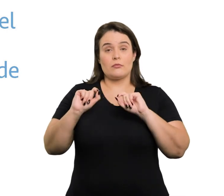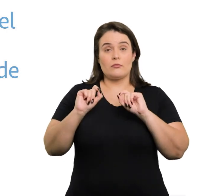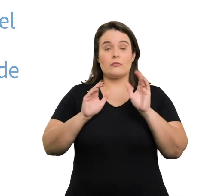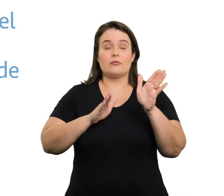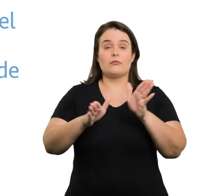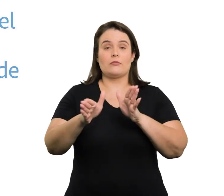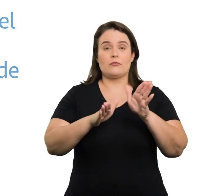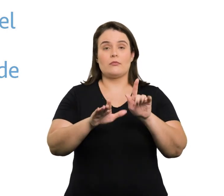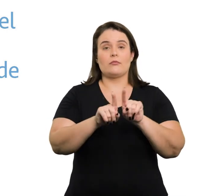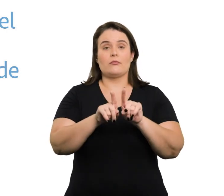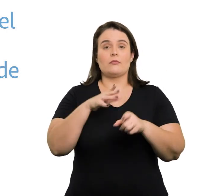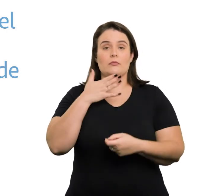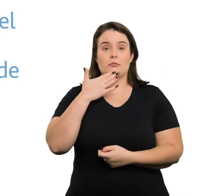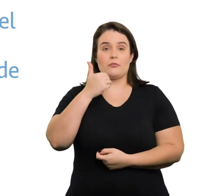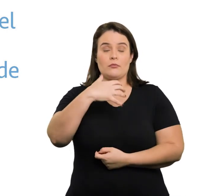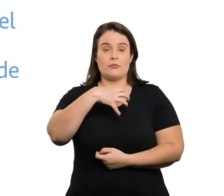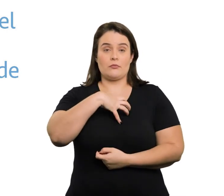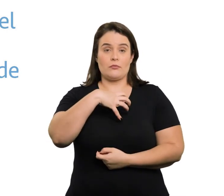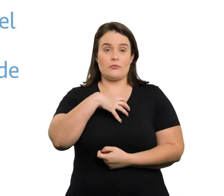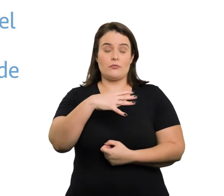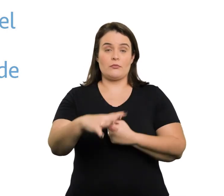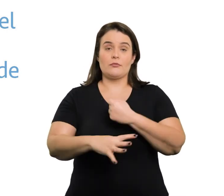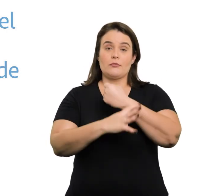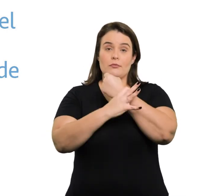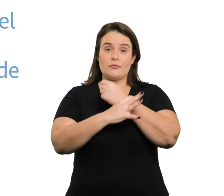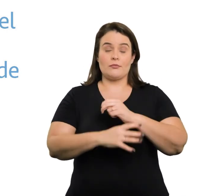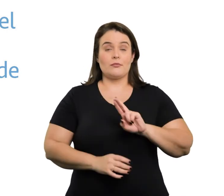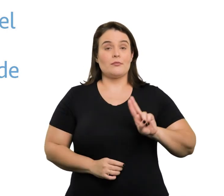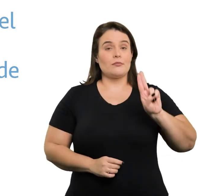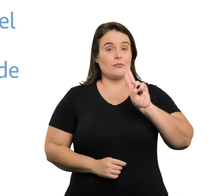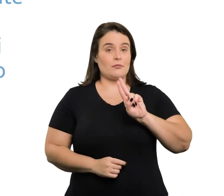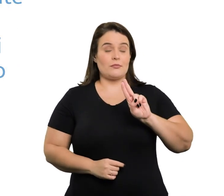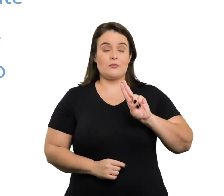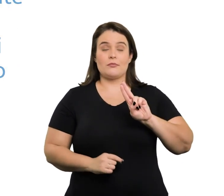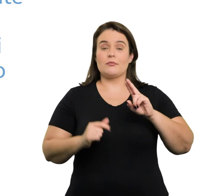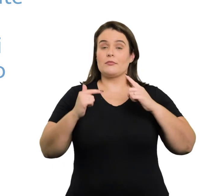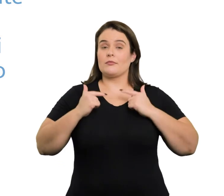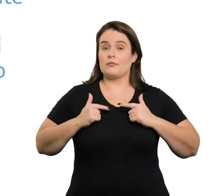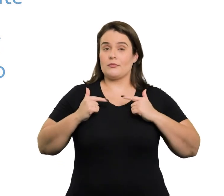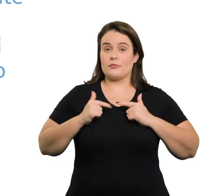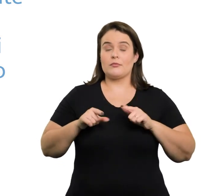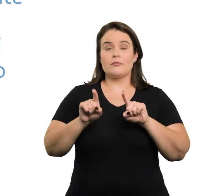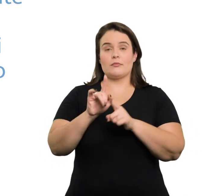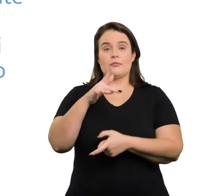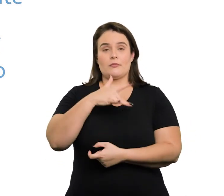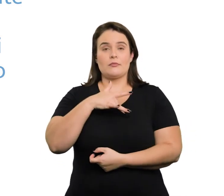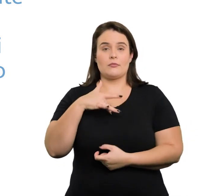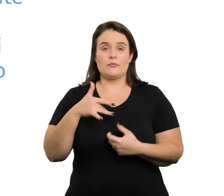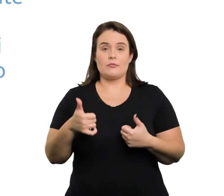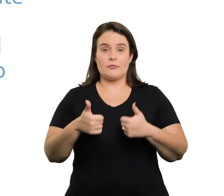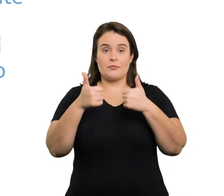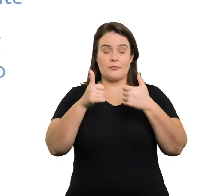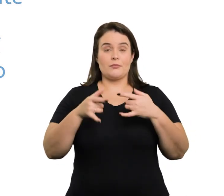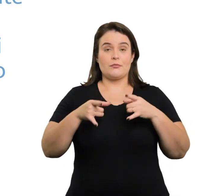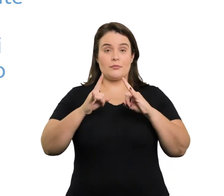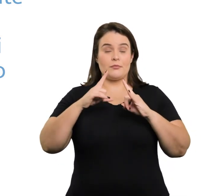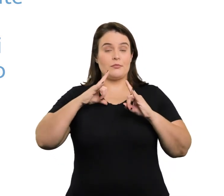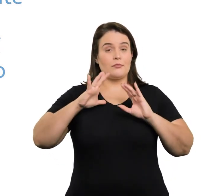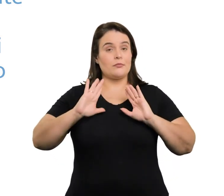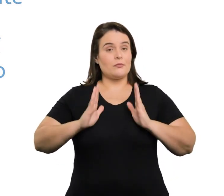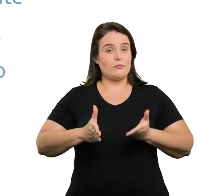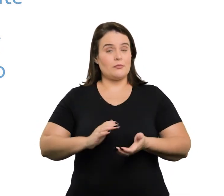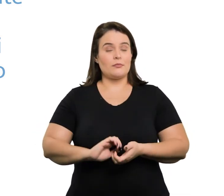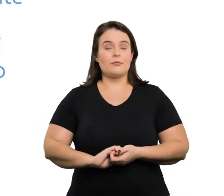à acessibilidade e à melhoria das condições de segurança de uso, higiene e salubridade da